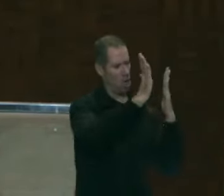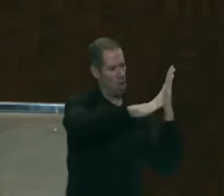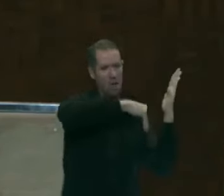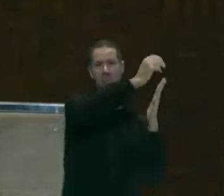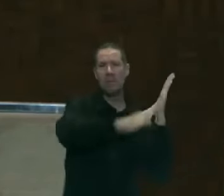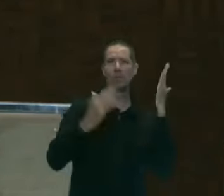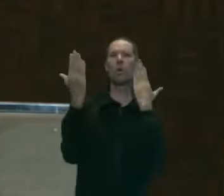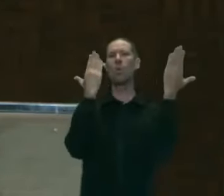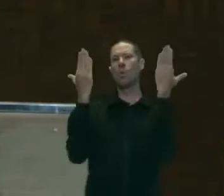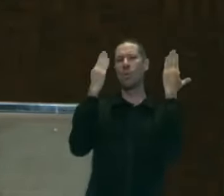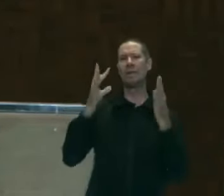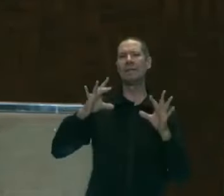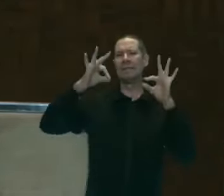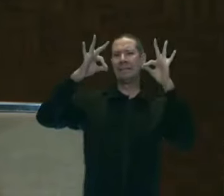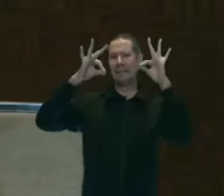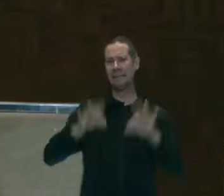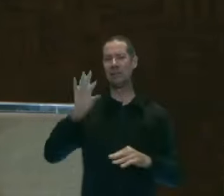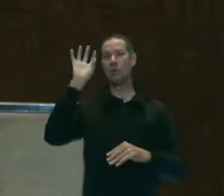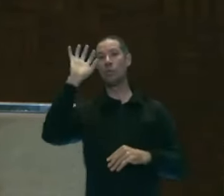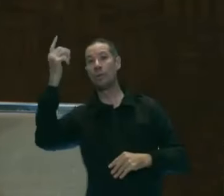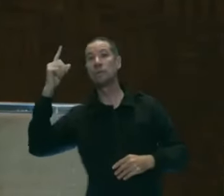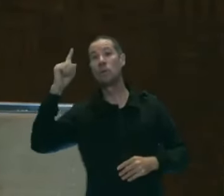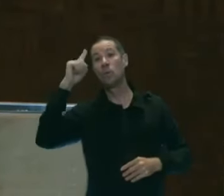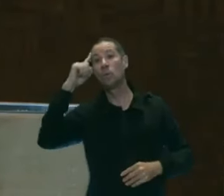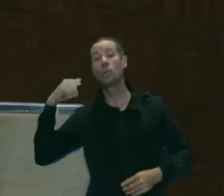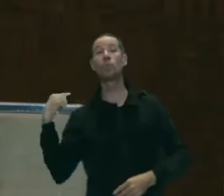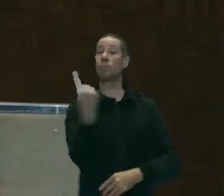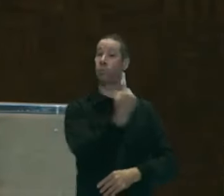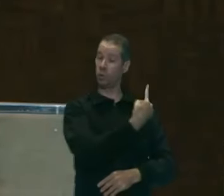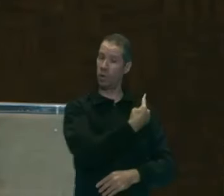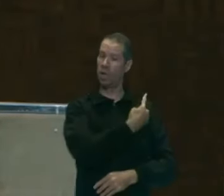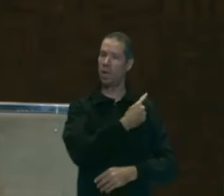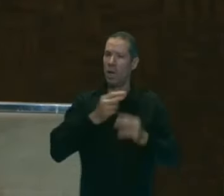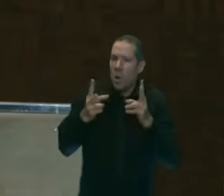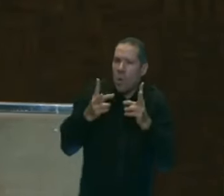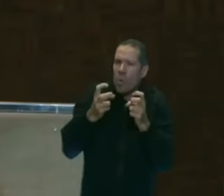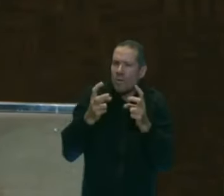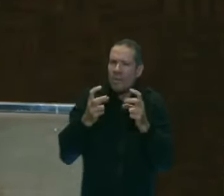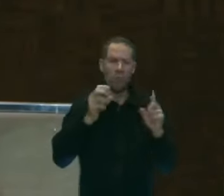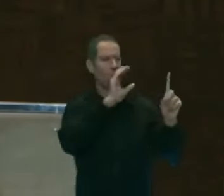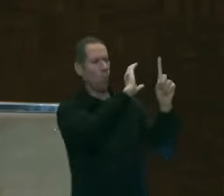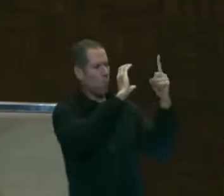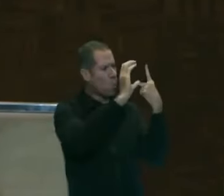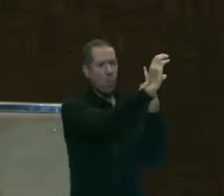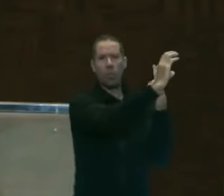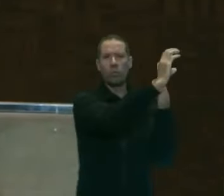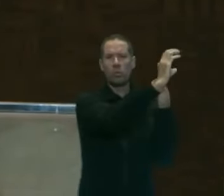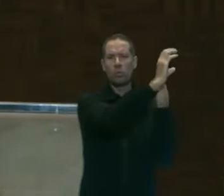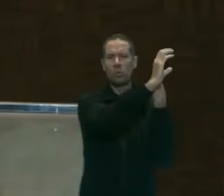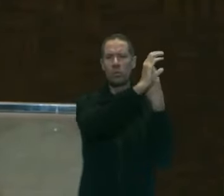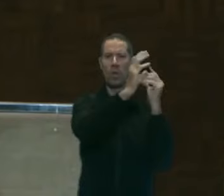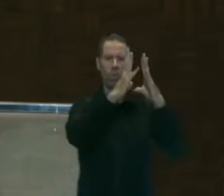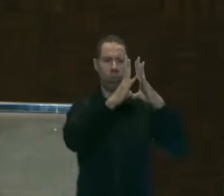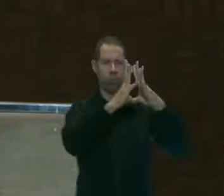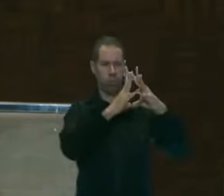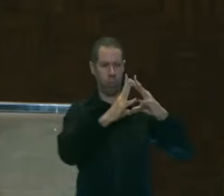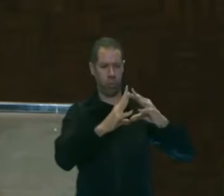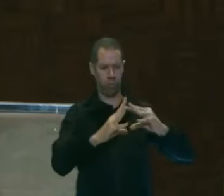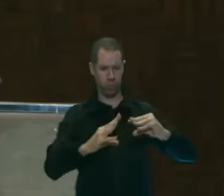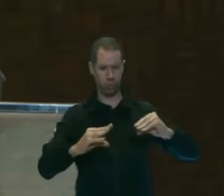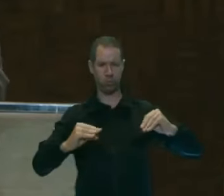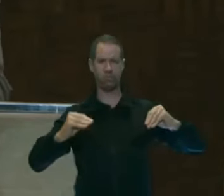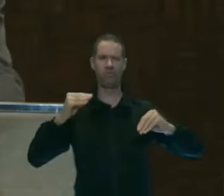é exatamente isso que está acontecendo em nossos dias com a concepção de culto. Está derretendo, sendo desconfigurada